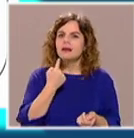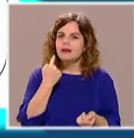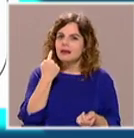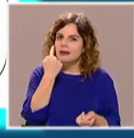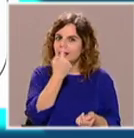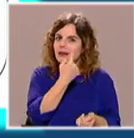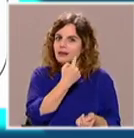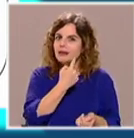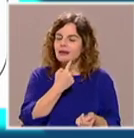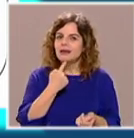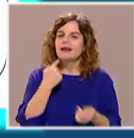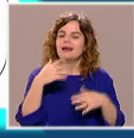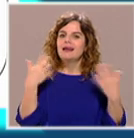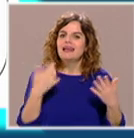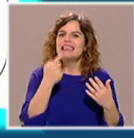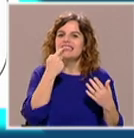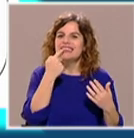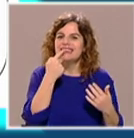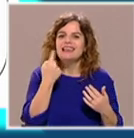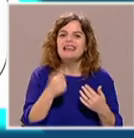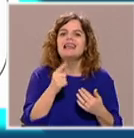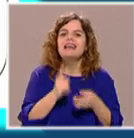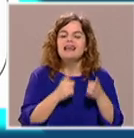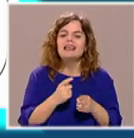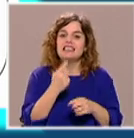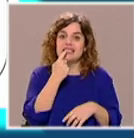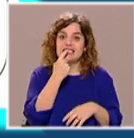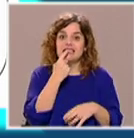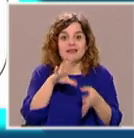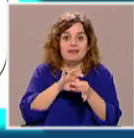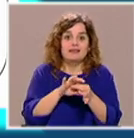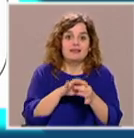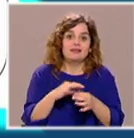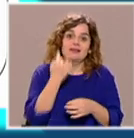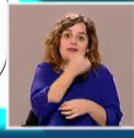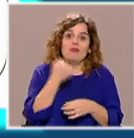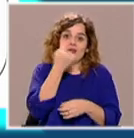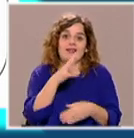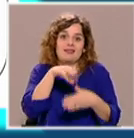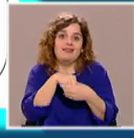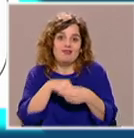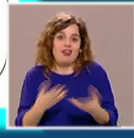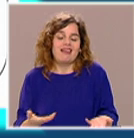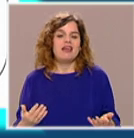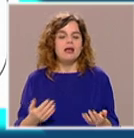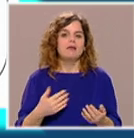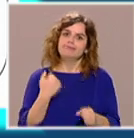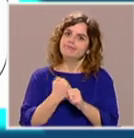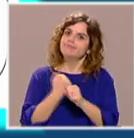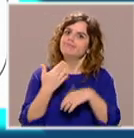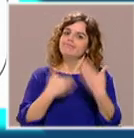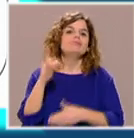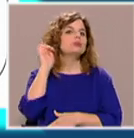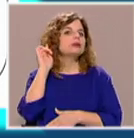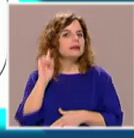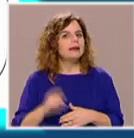como é constituída a boca? Como é que estão constituídos os dentes? Os dentes então fazem parte da boca e têm uma ação fundamental. Há pouco